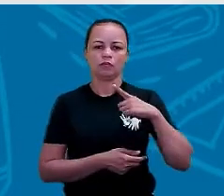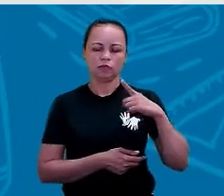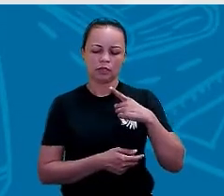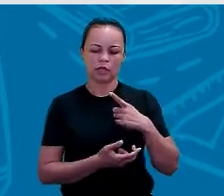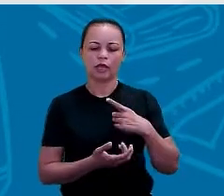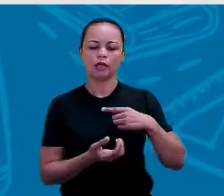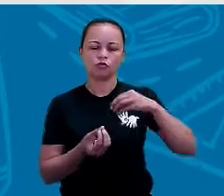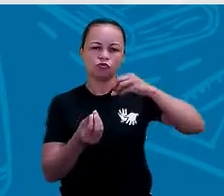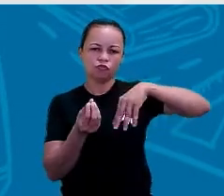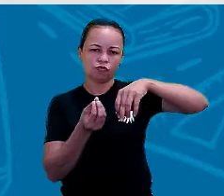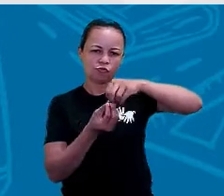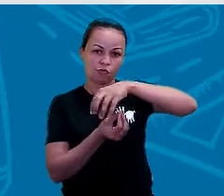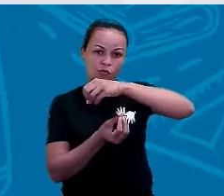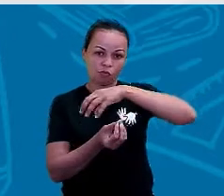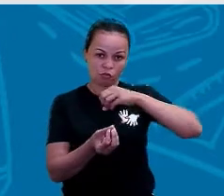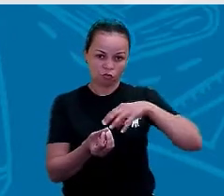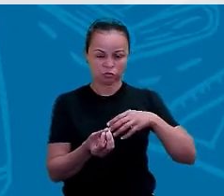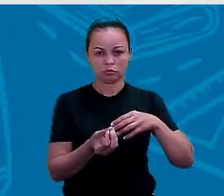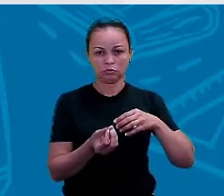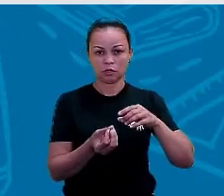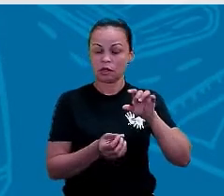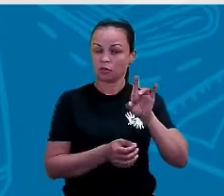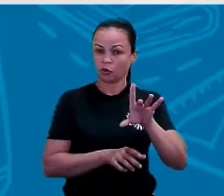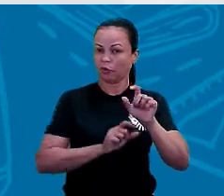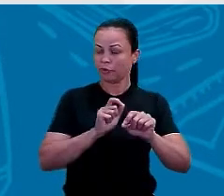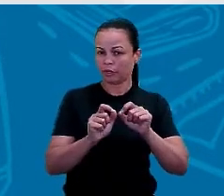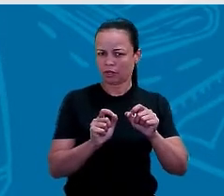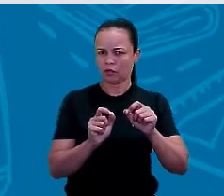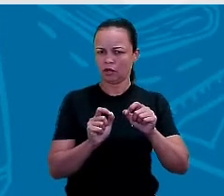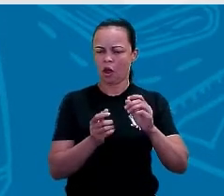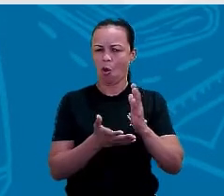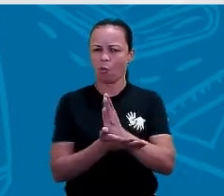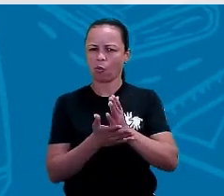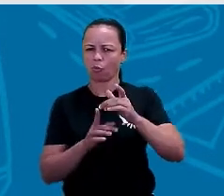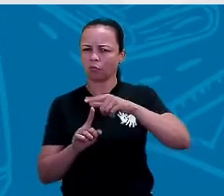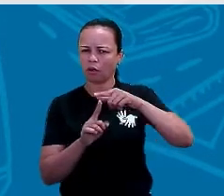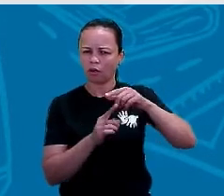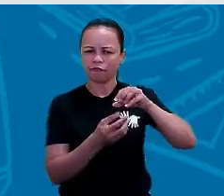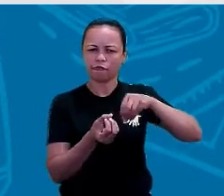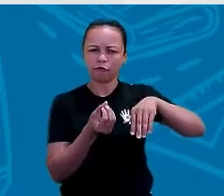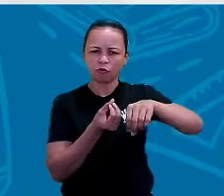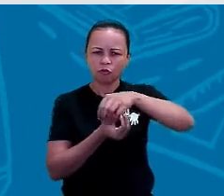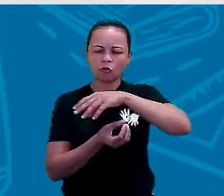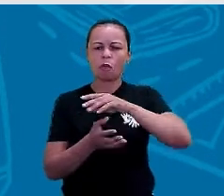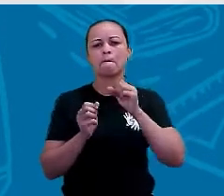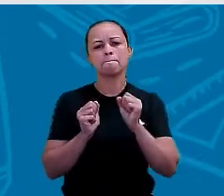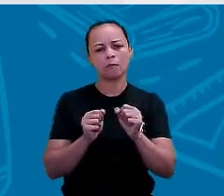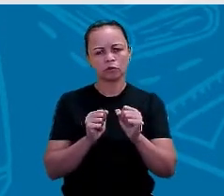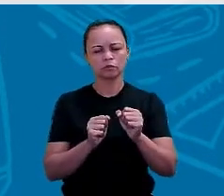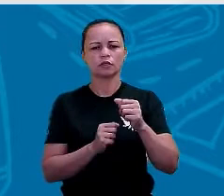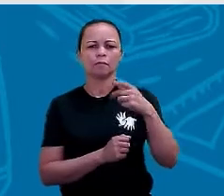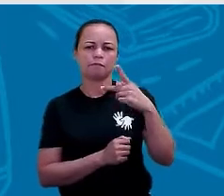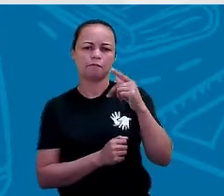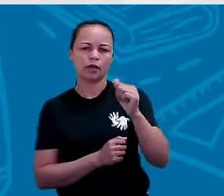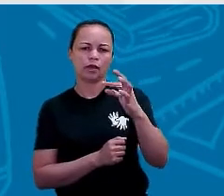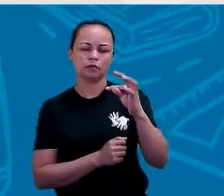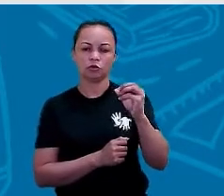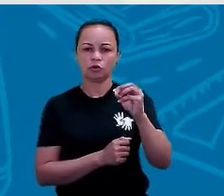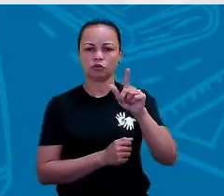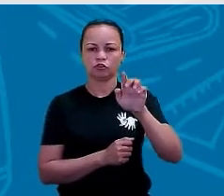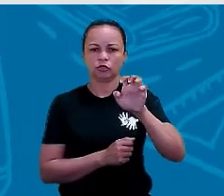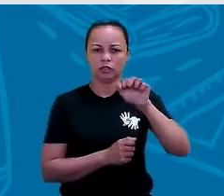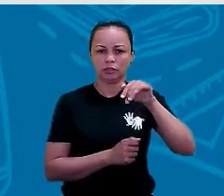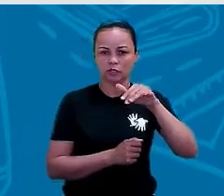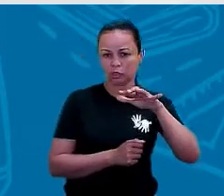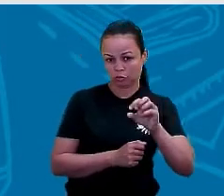fungos, só que alguns tipos de fungos, eles também podem ser patogênicos, podem ser